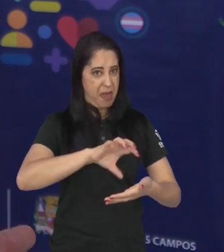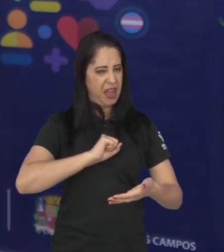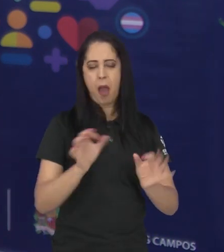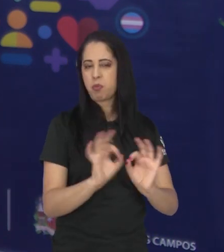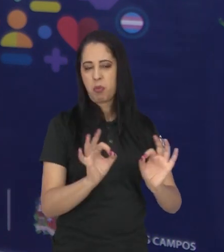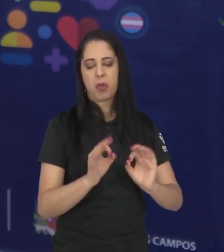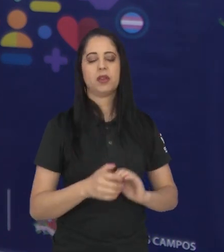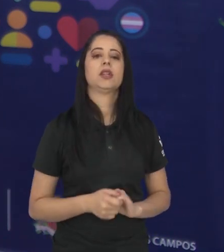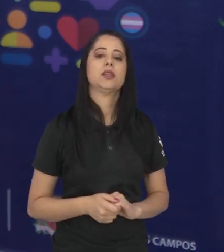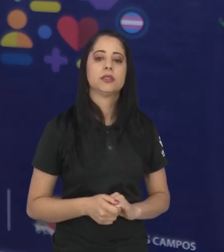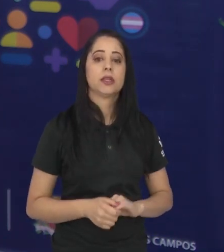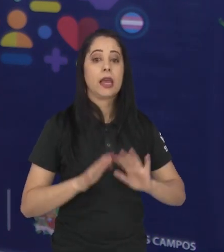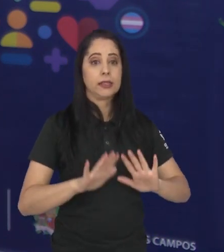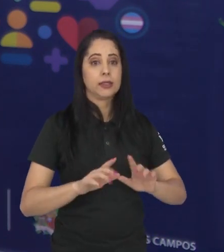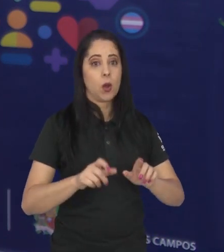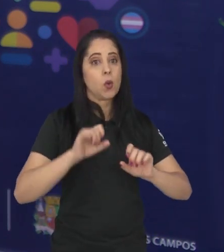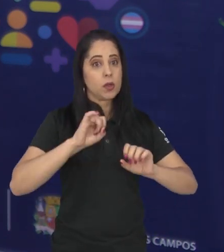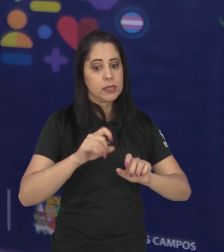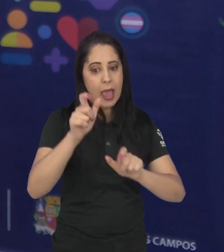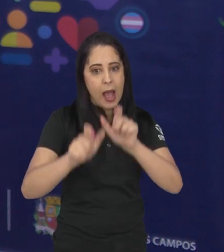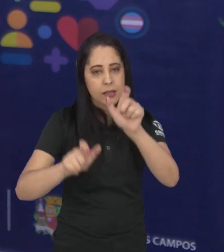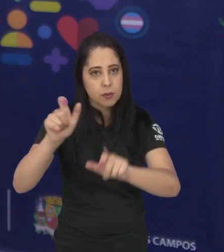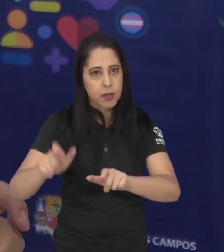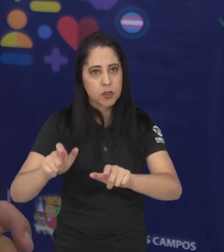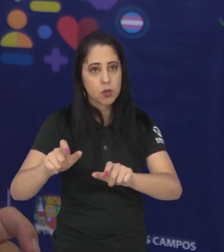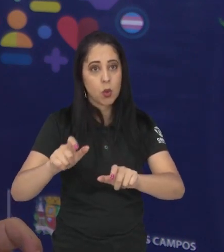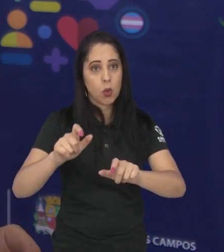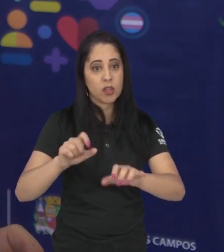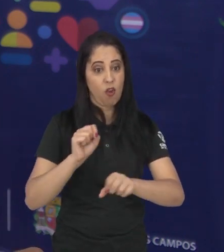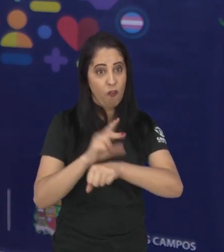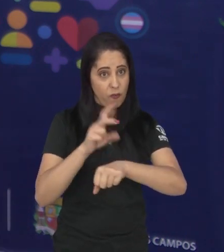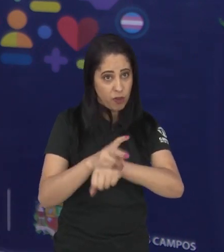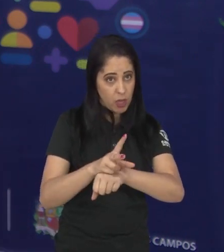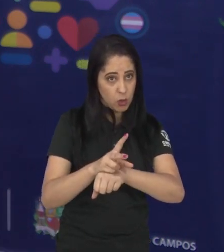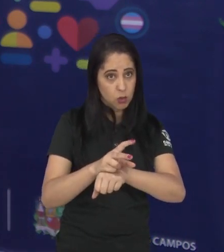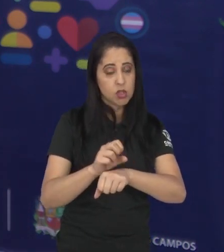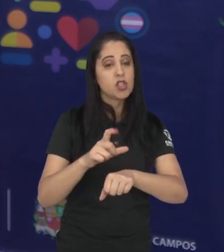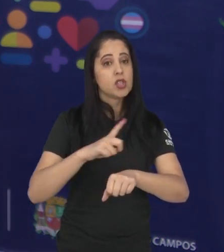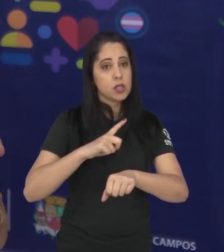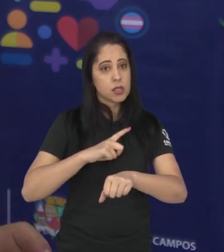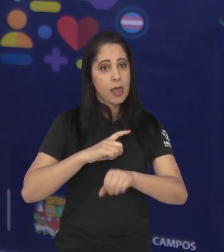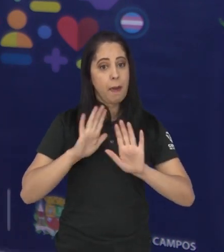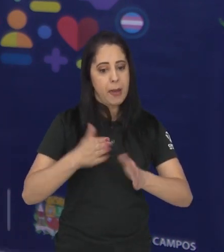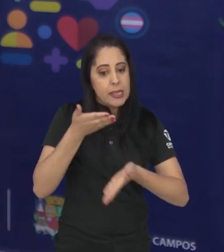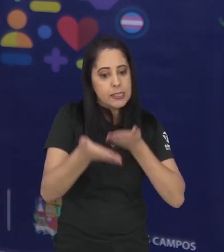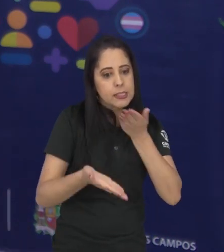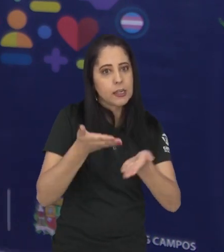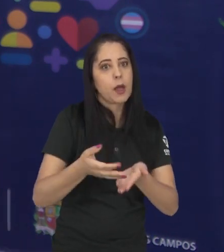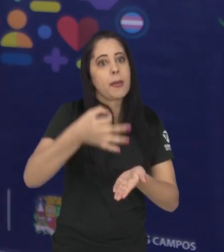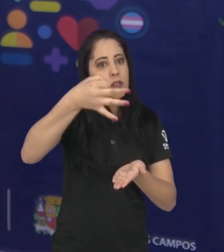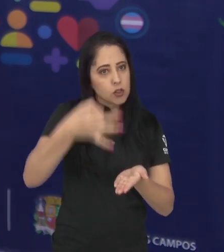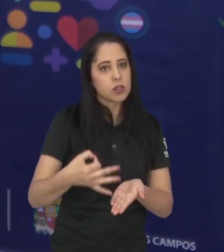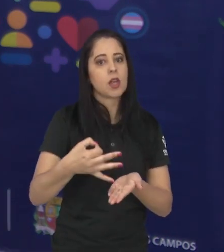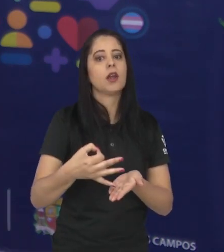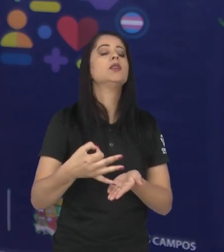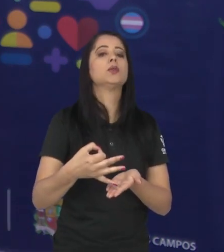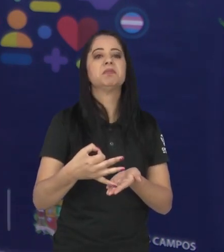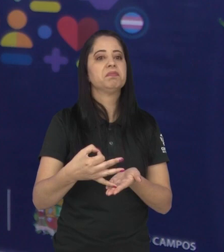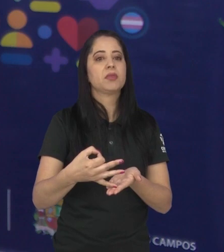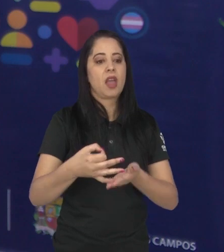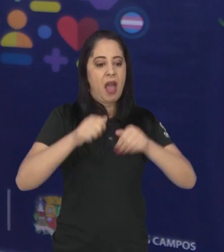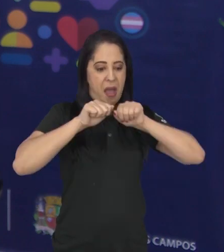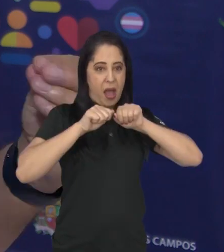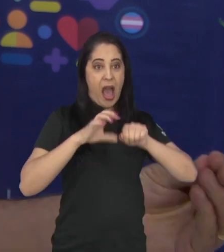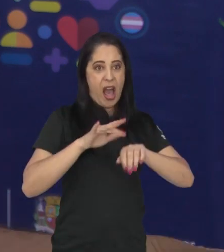mais, é importante saber que pessoas que têm HIV, que fazem tratamento corretamente, que mantêm a carga viral indetectável,